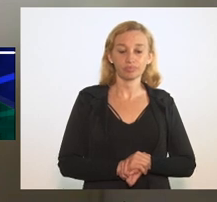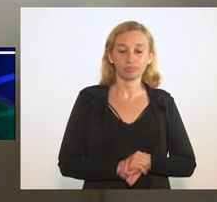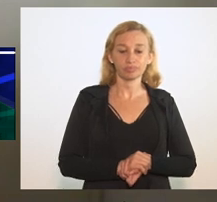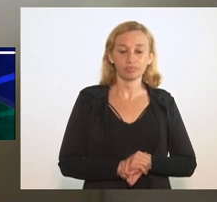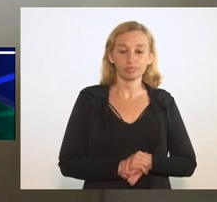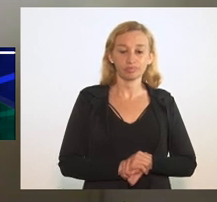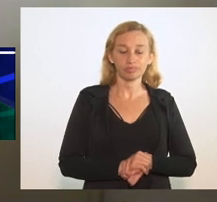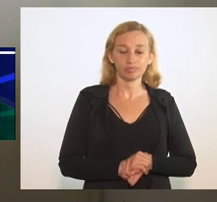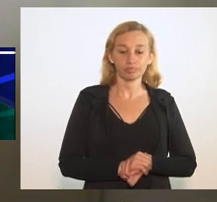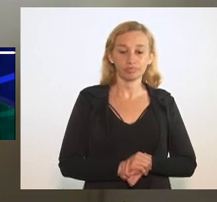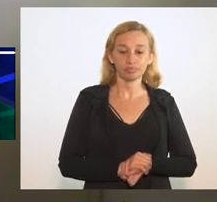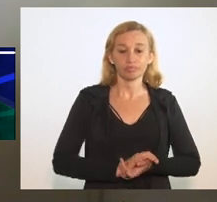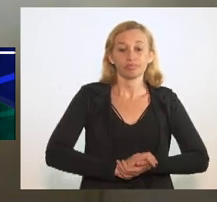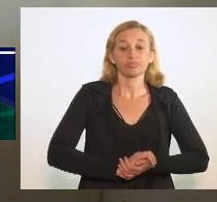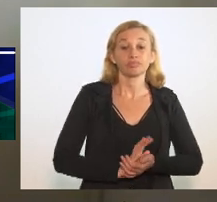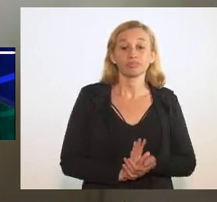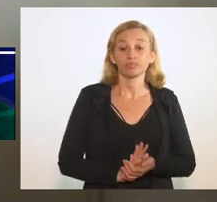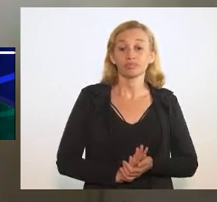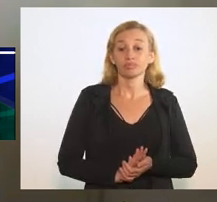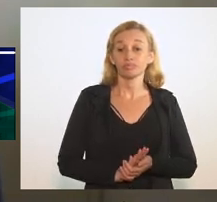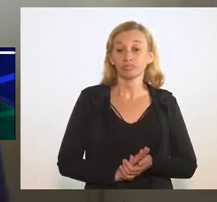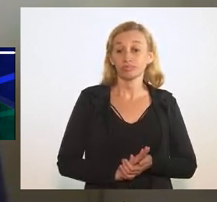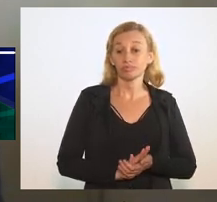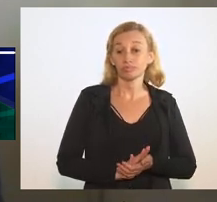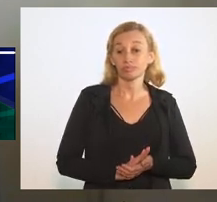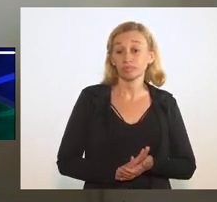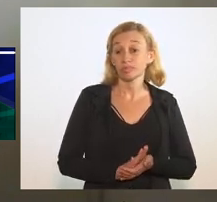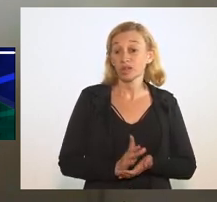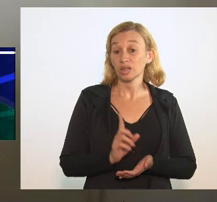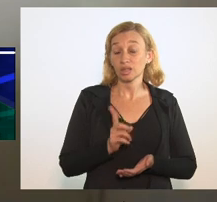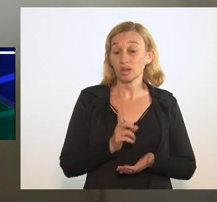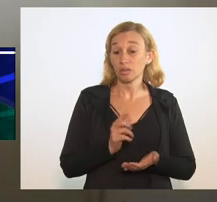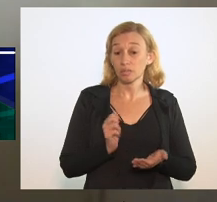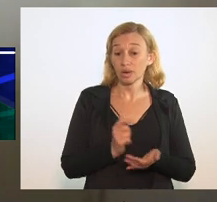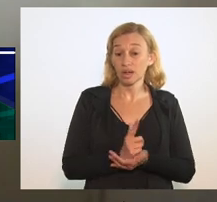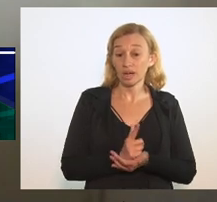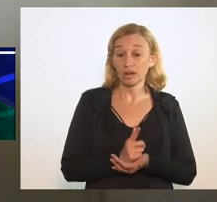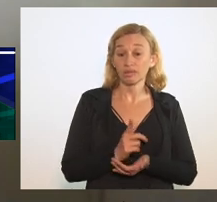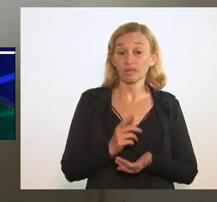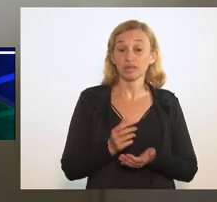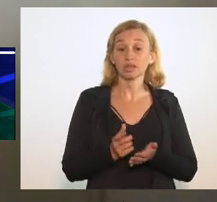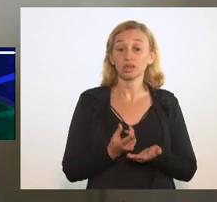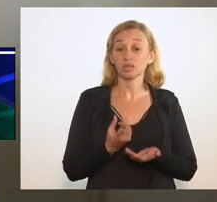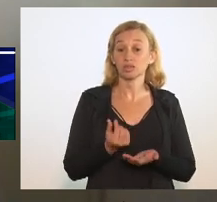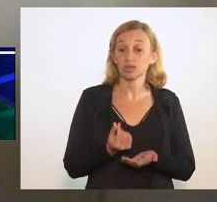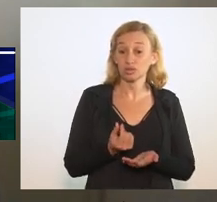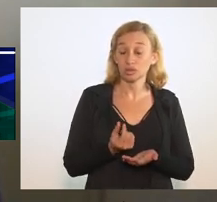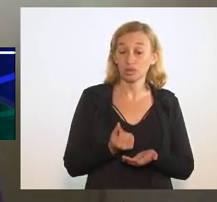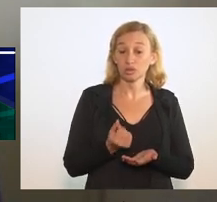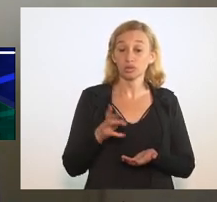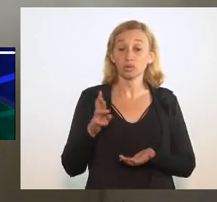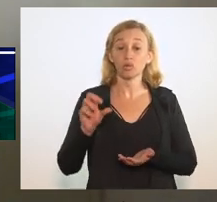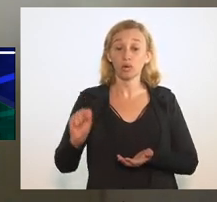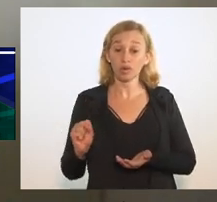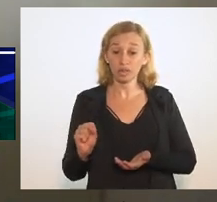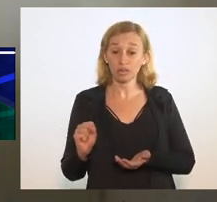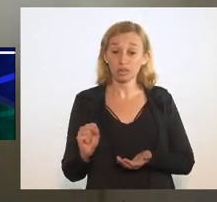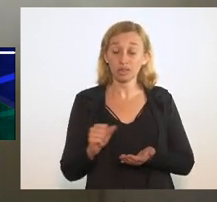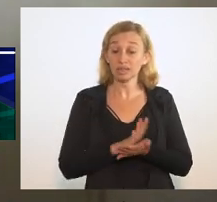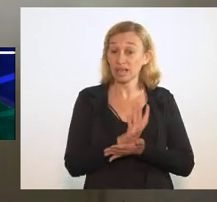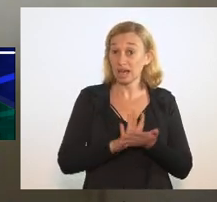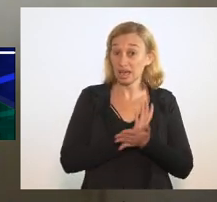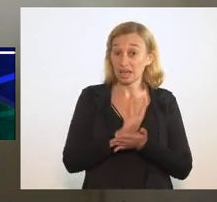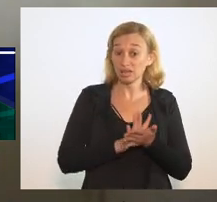nos furtava receita do ROT e também da participação especial. Isto